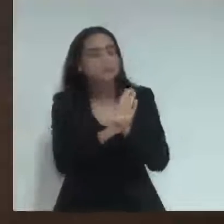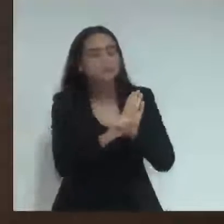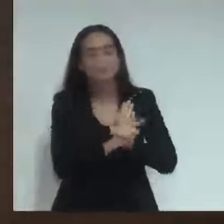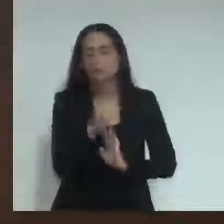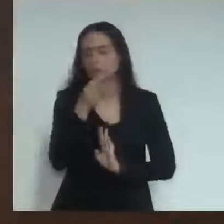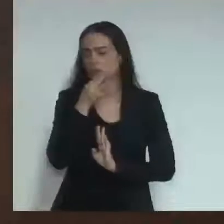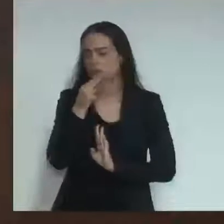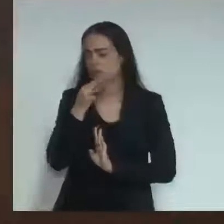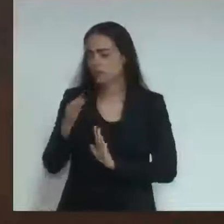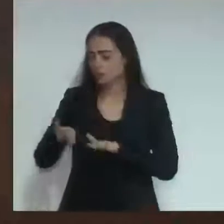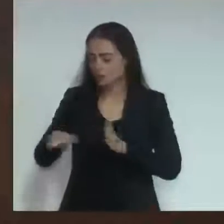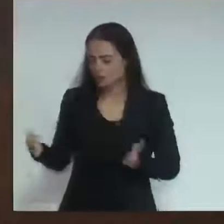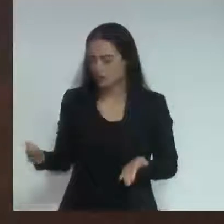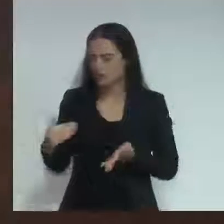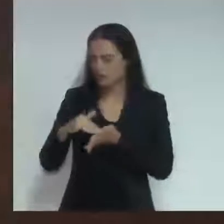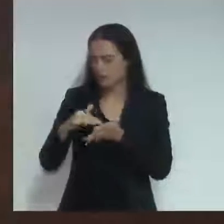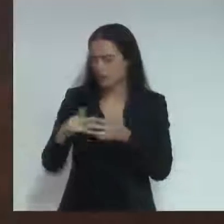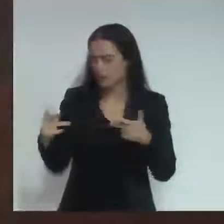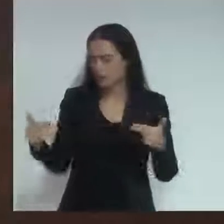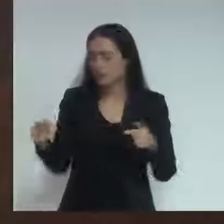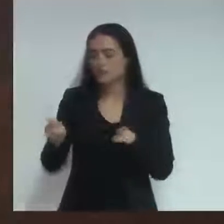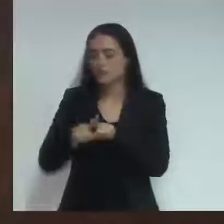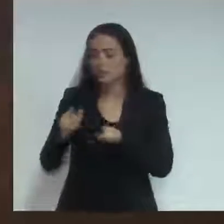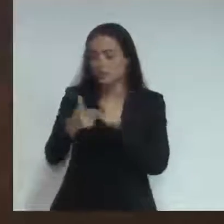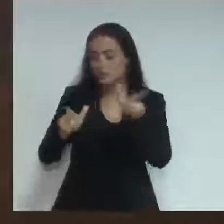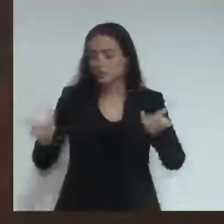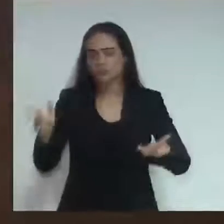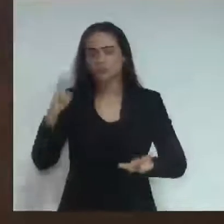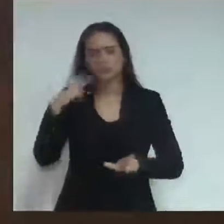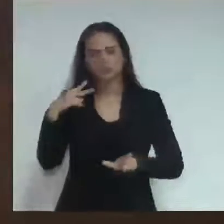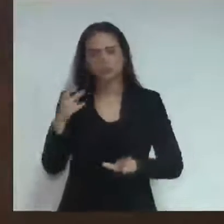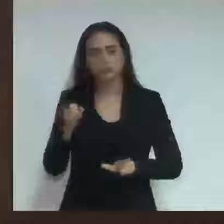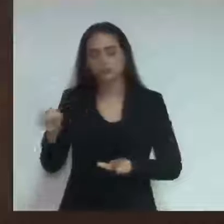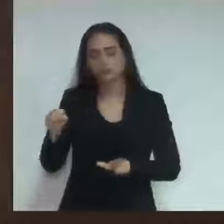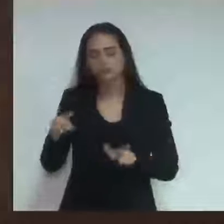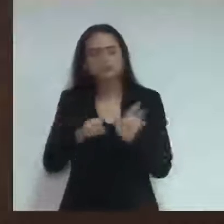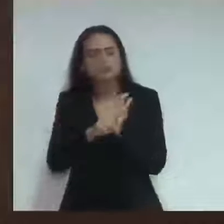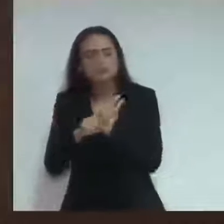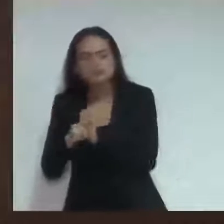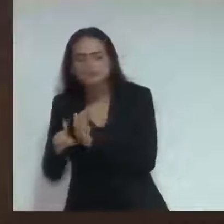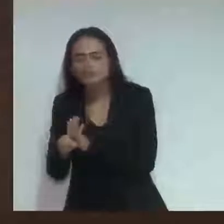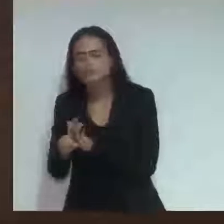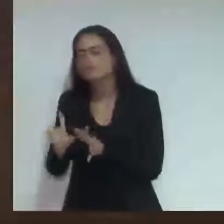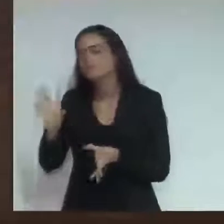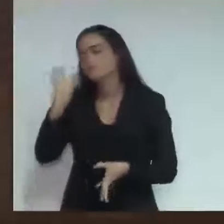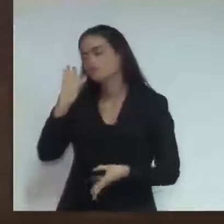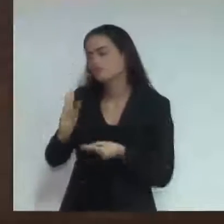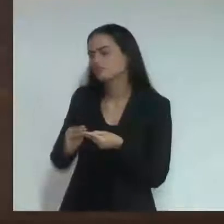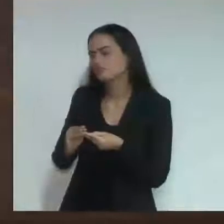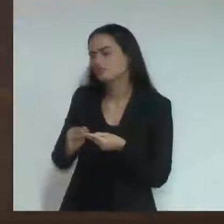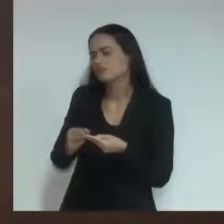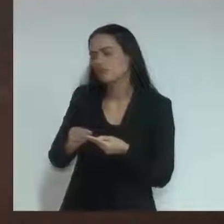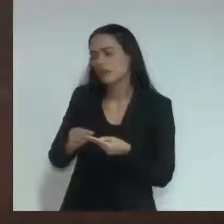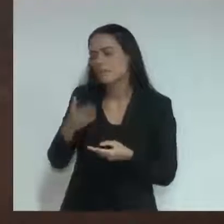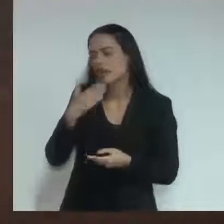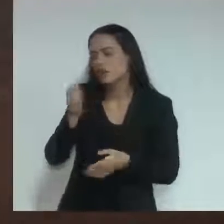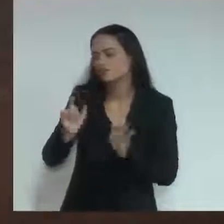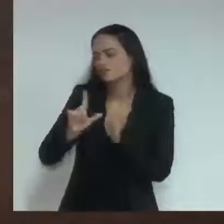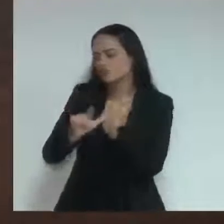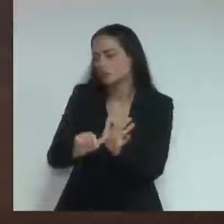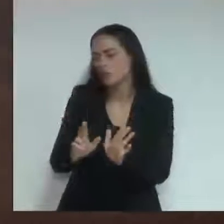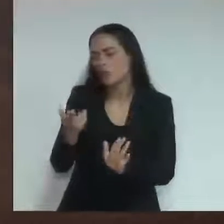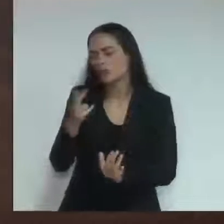mesa como dos outros, talvez fosse negativa a construção da Câmara, da ampliação, nesse momento.